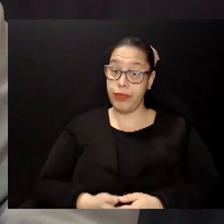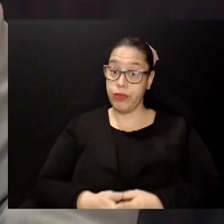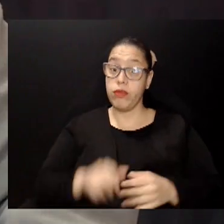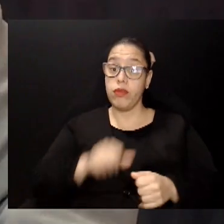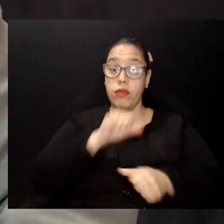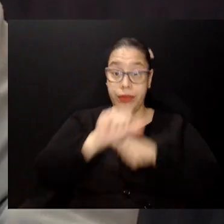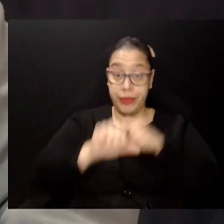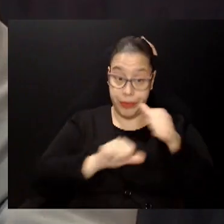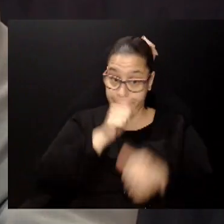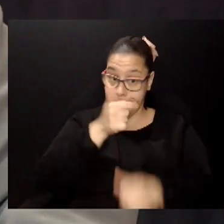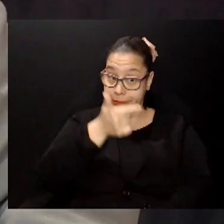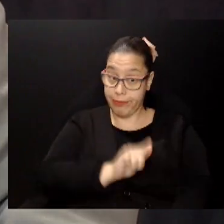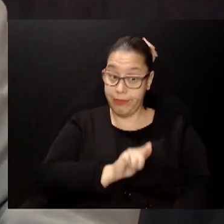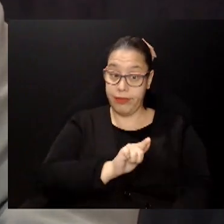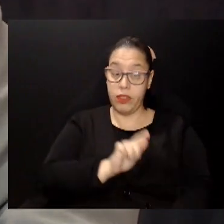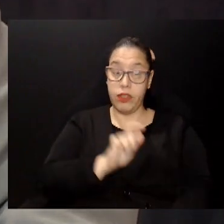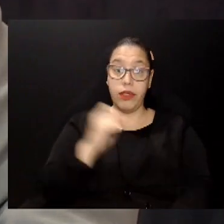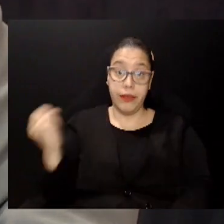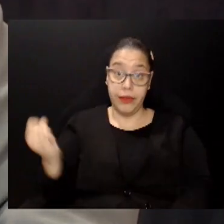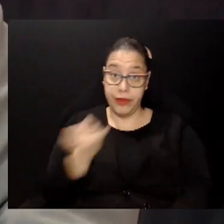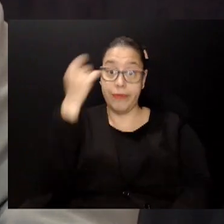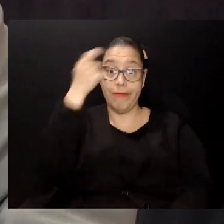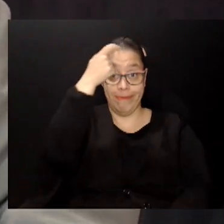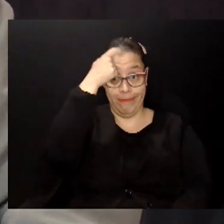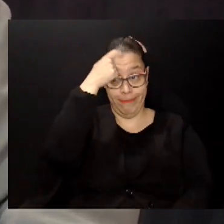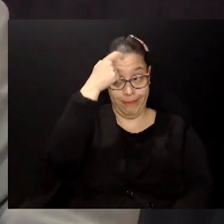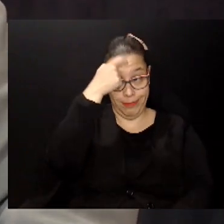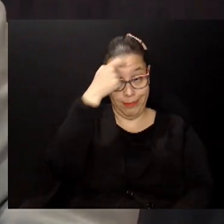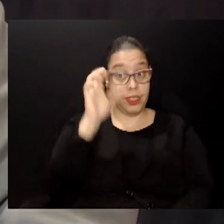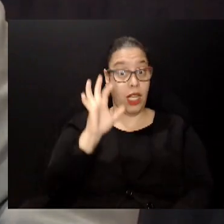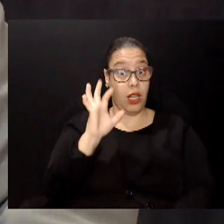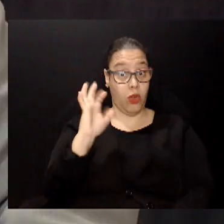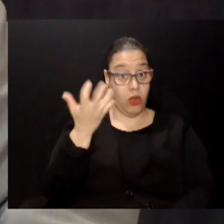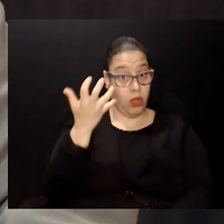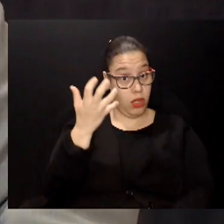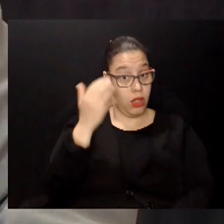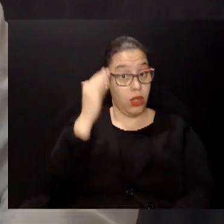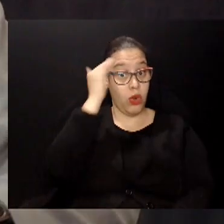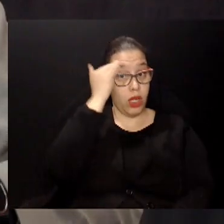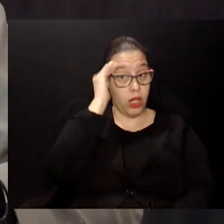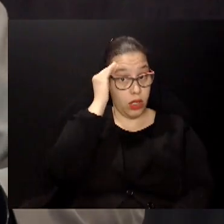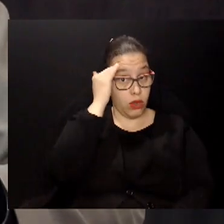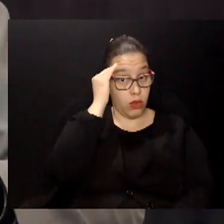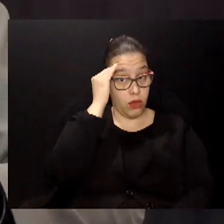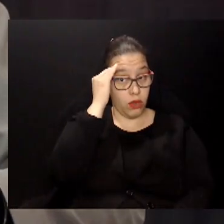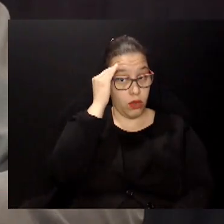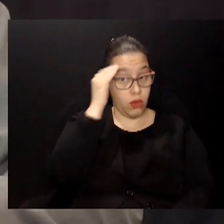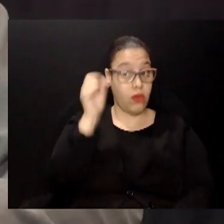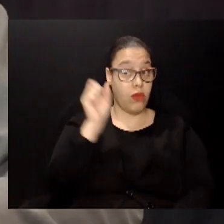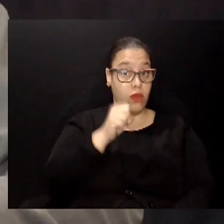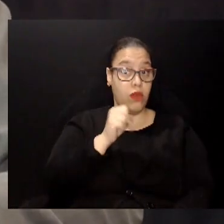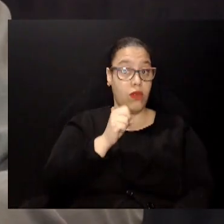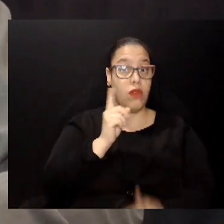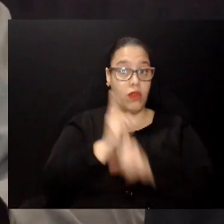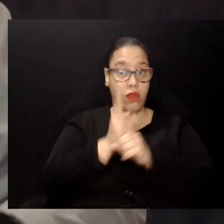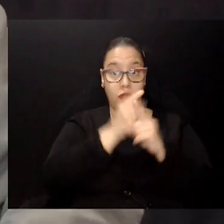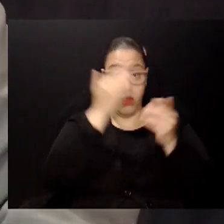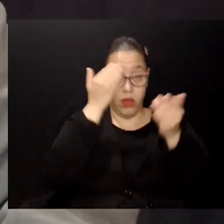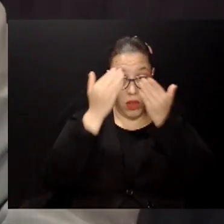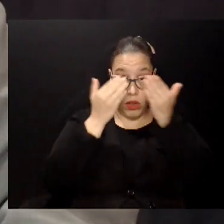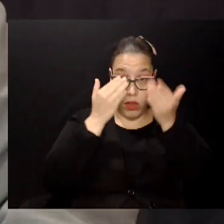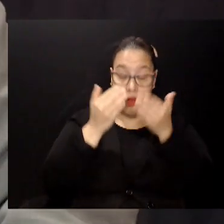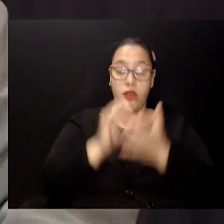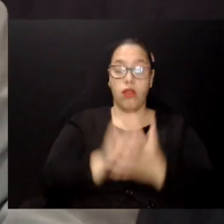O mais importante é ter a consciência de que isso está acontecendo, entender os mecanismos que geraram isso, e aí sim você, com terapia, obviamente facilita muito o processo, conseguir